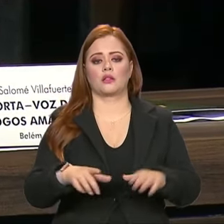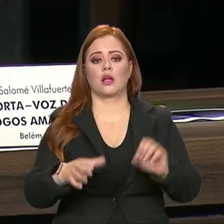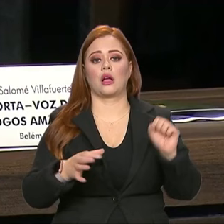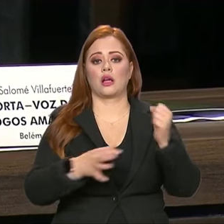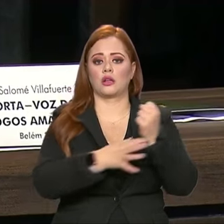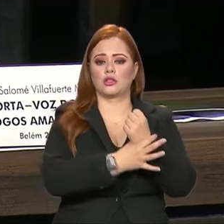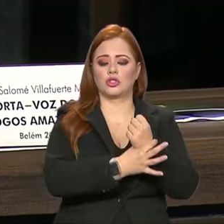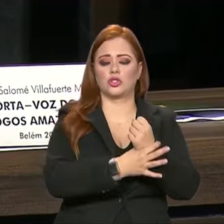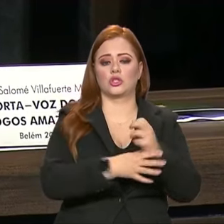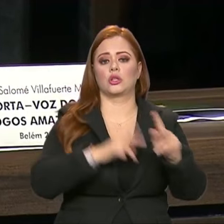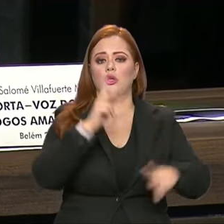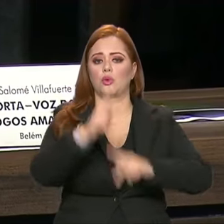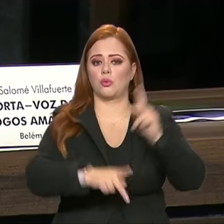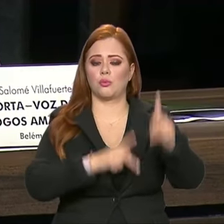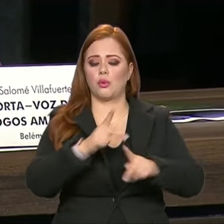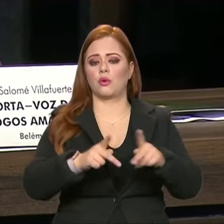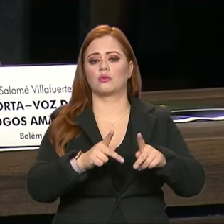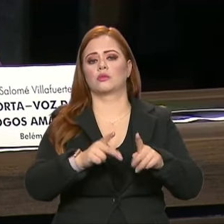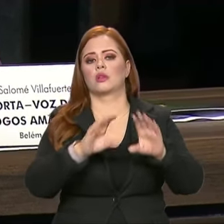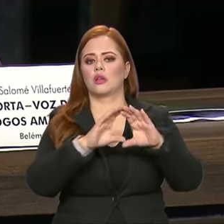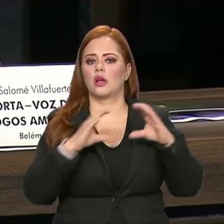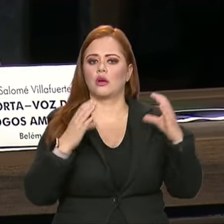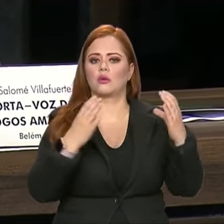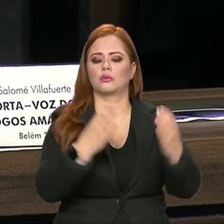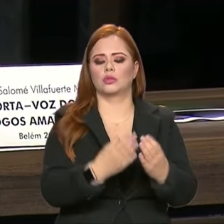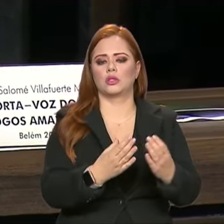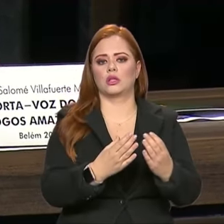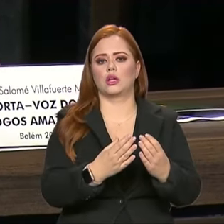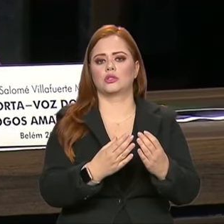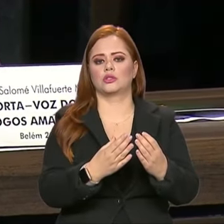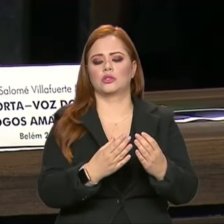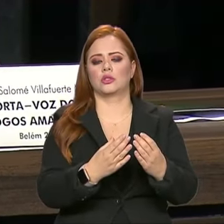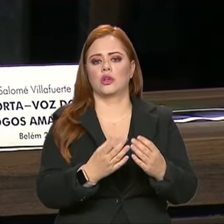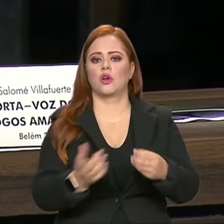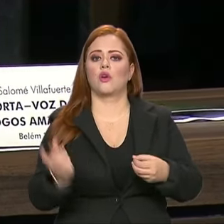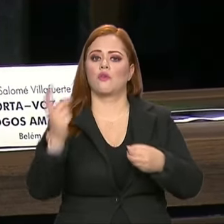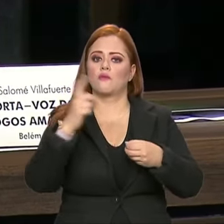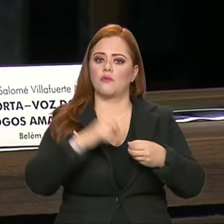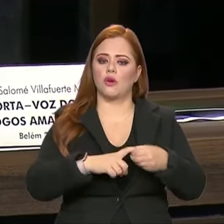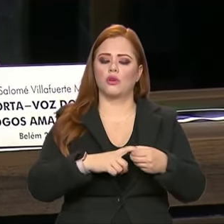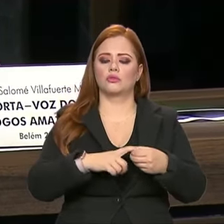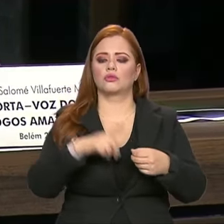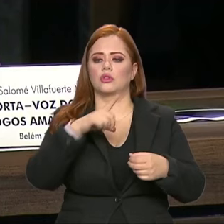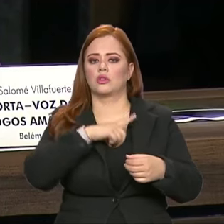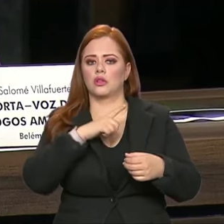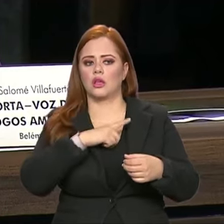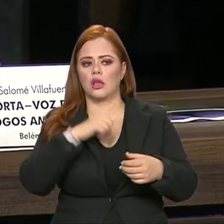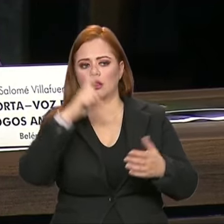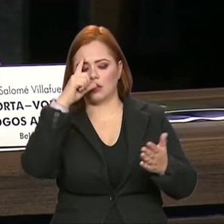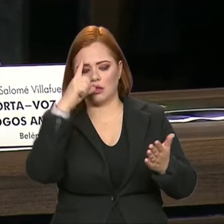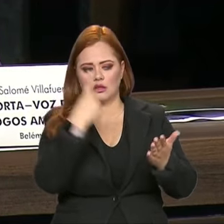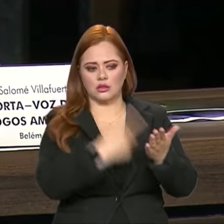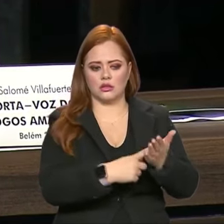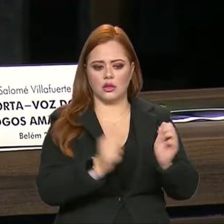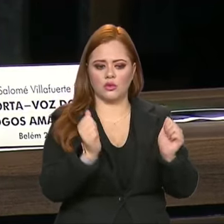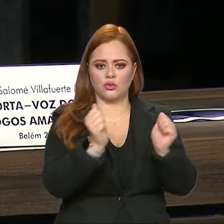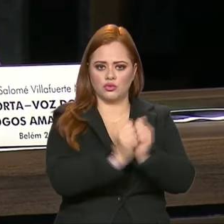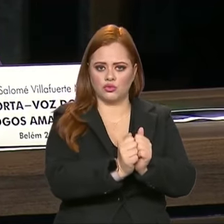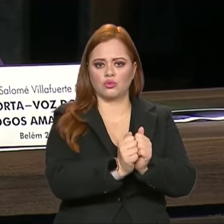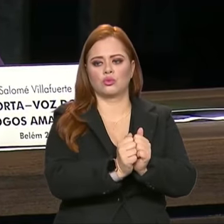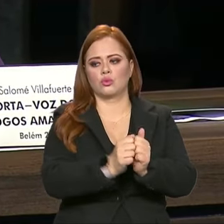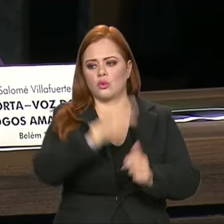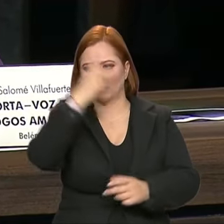garantindo que os povos e as comunidades façam parte efetiva na tomada de decisões. O respeito aos